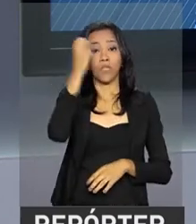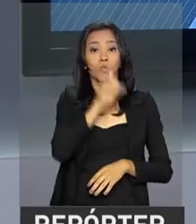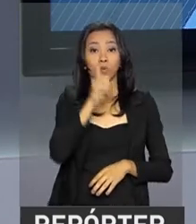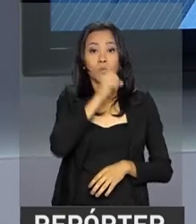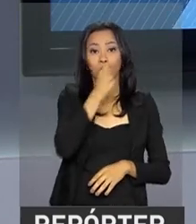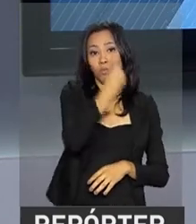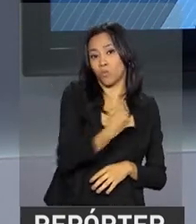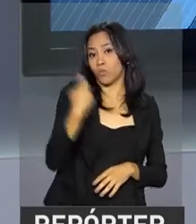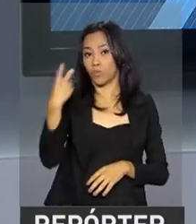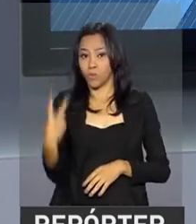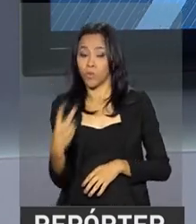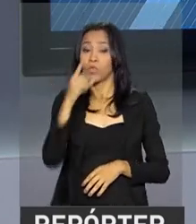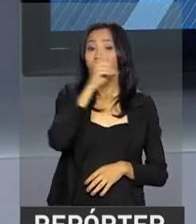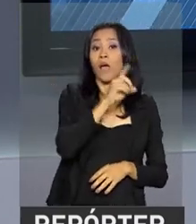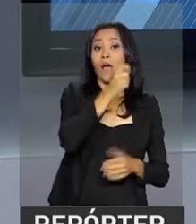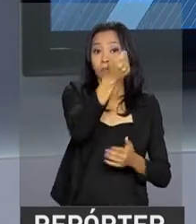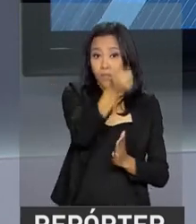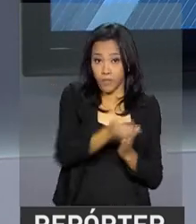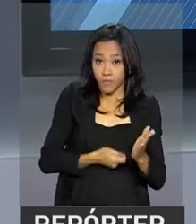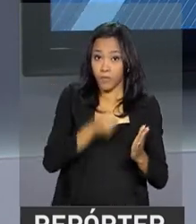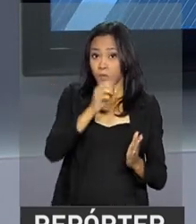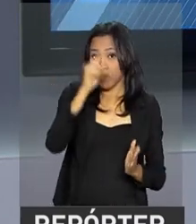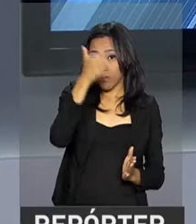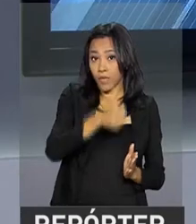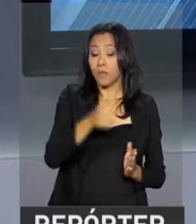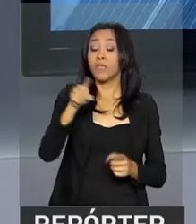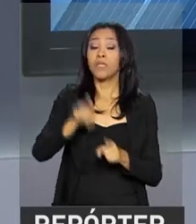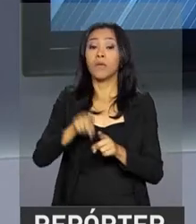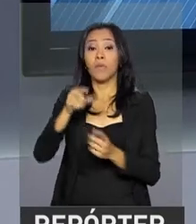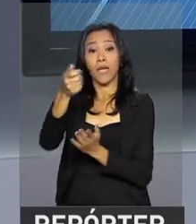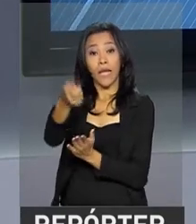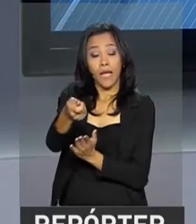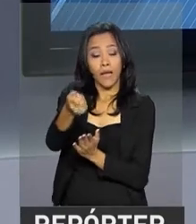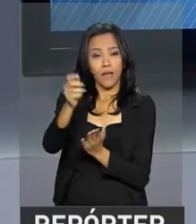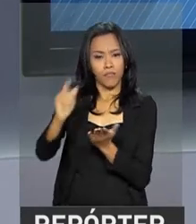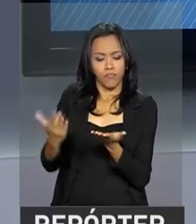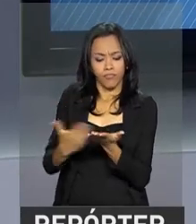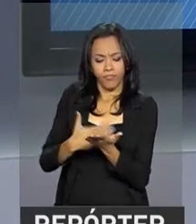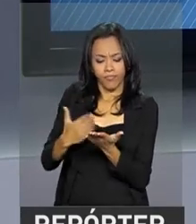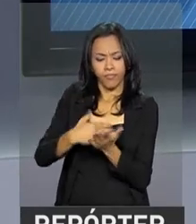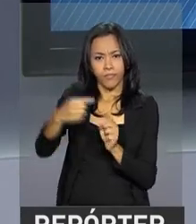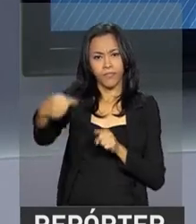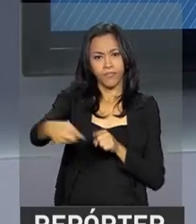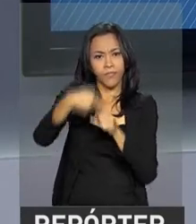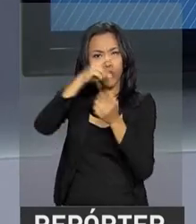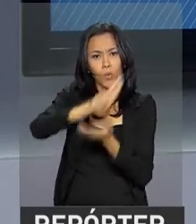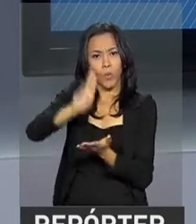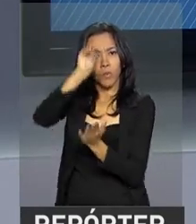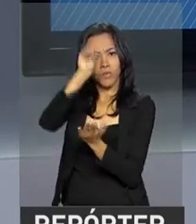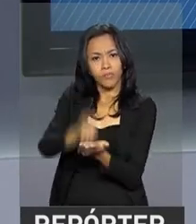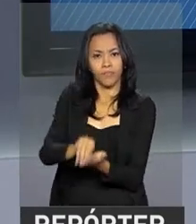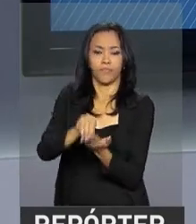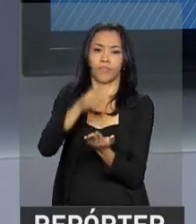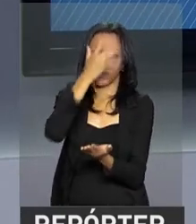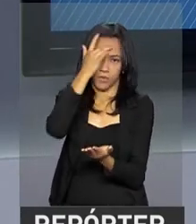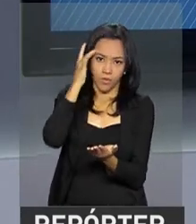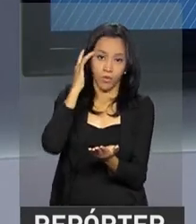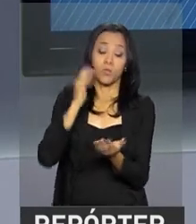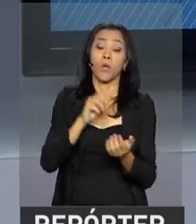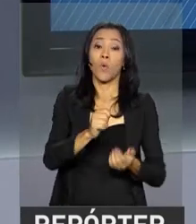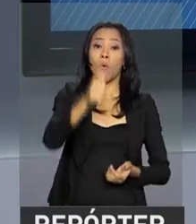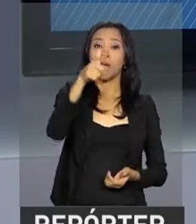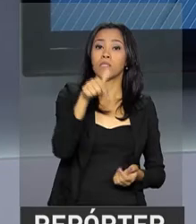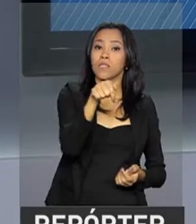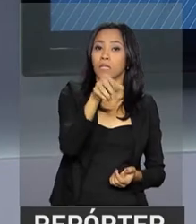a redação no primeiro dia e cadernos personalizados com identificação dos candidatos de acordo com o inep quase 70 por